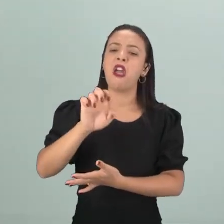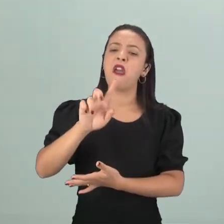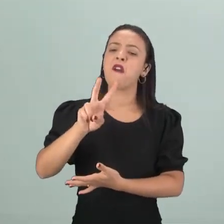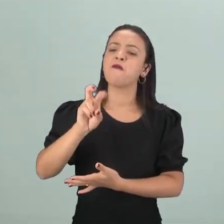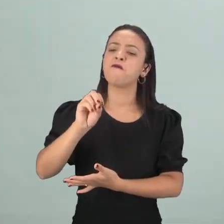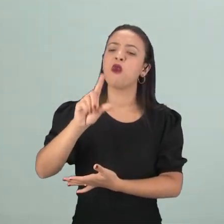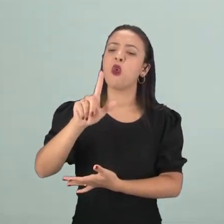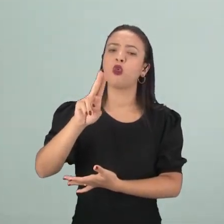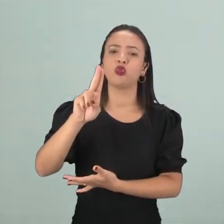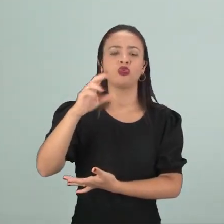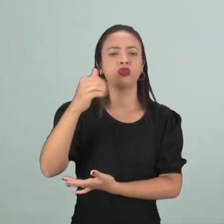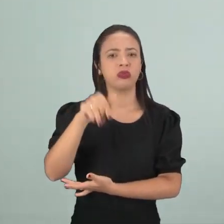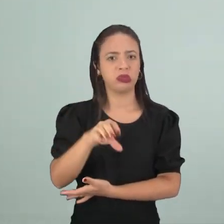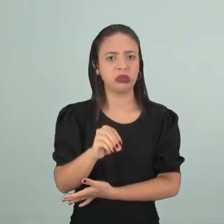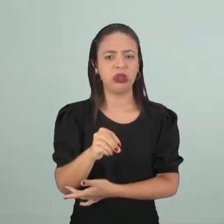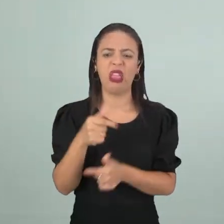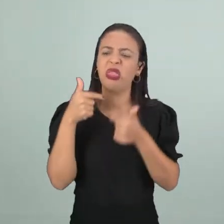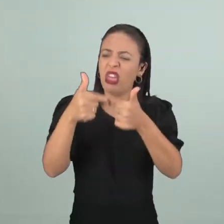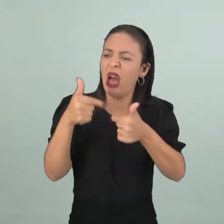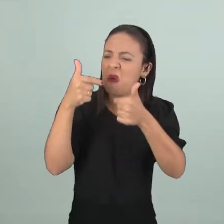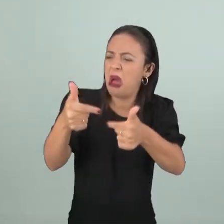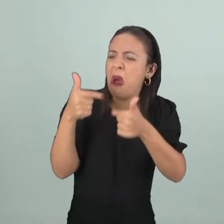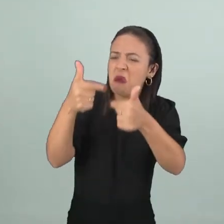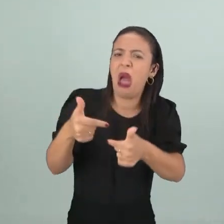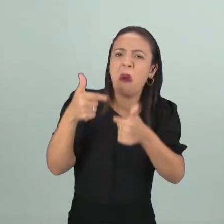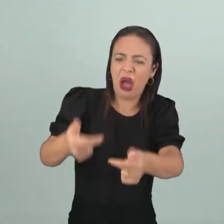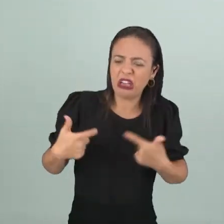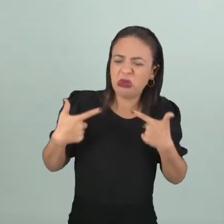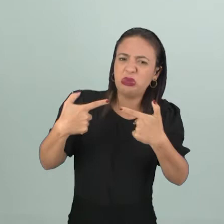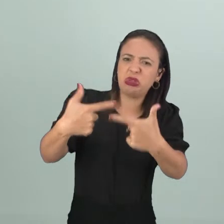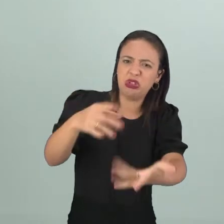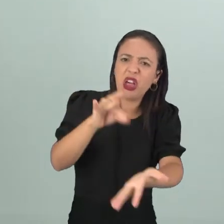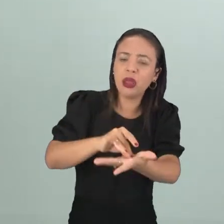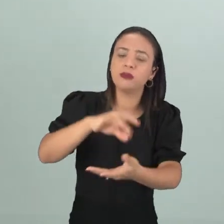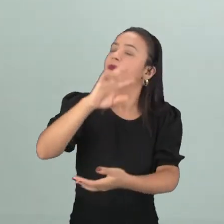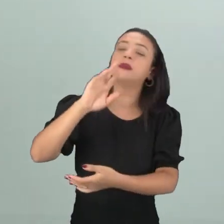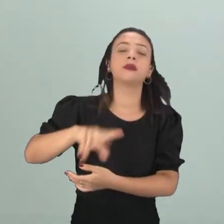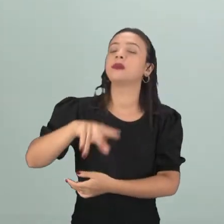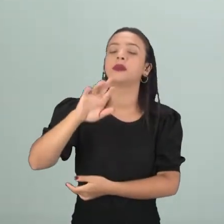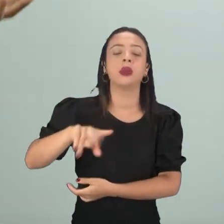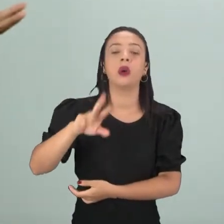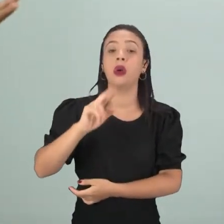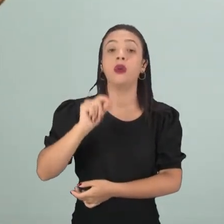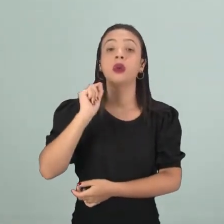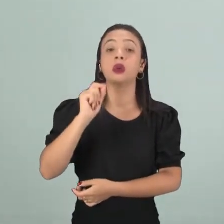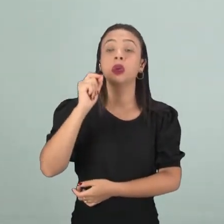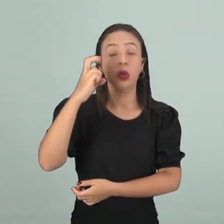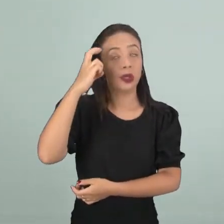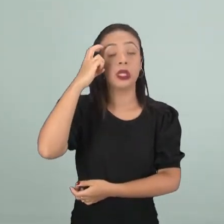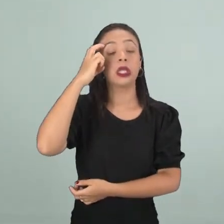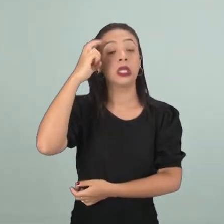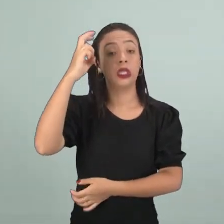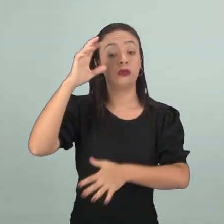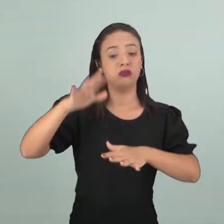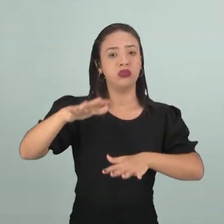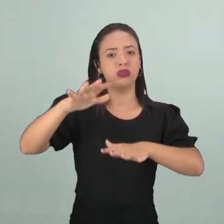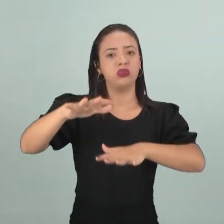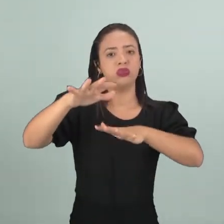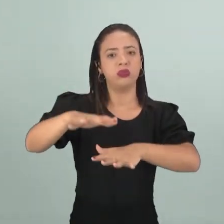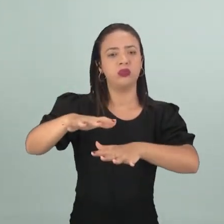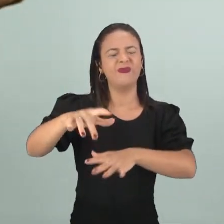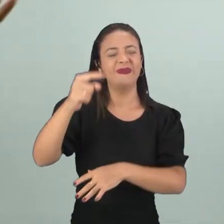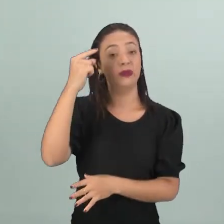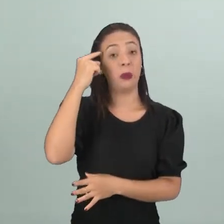sentido de revolta, de combate, de guerra, enfim. Ele foi um movimento intelectual, um movimento ideológico,